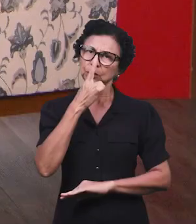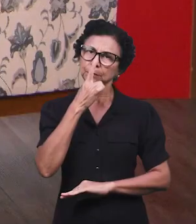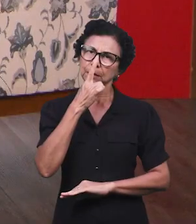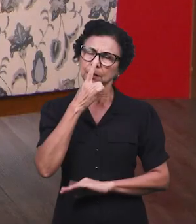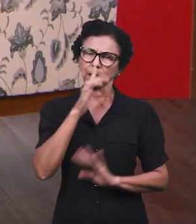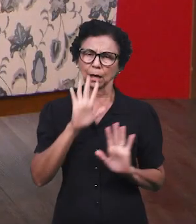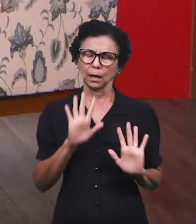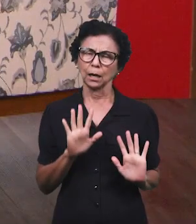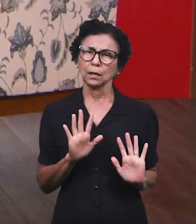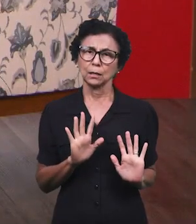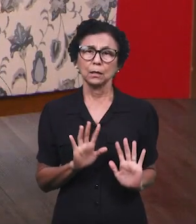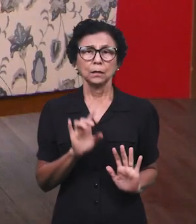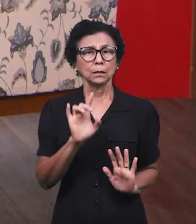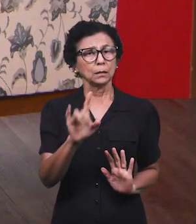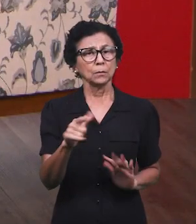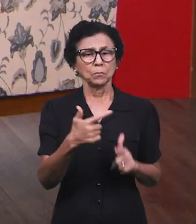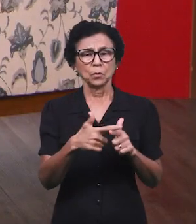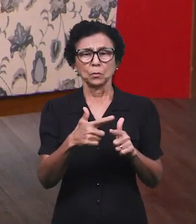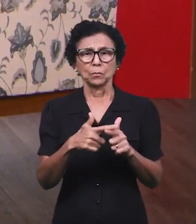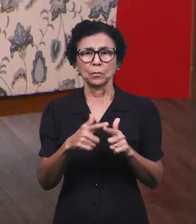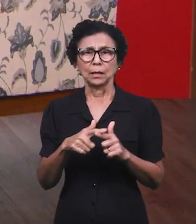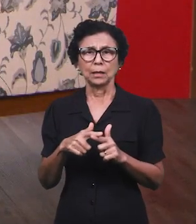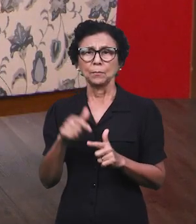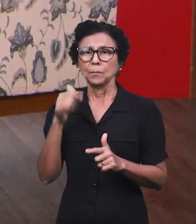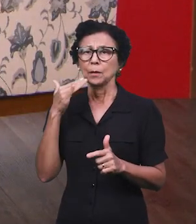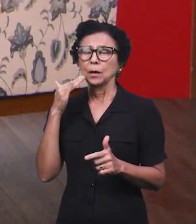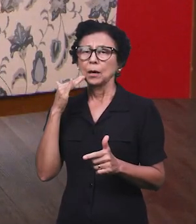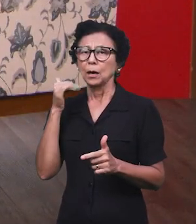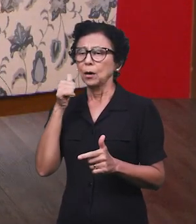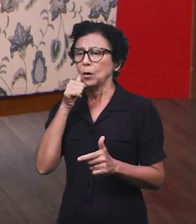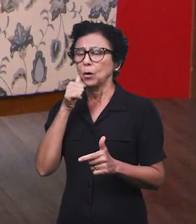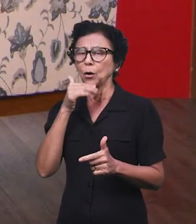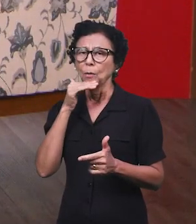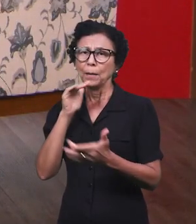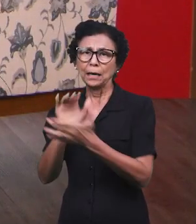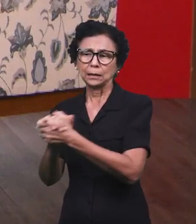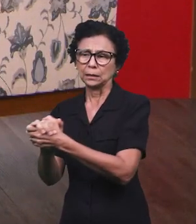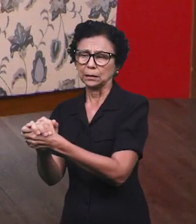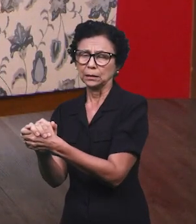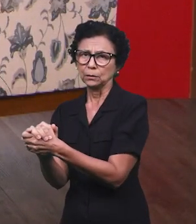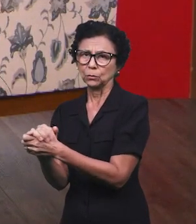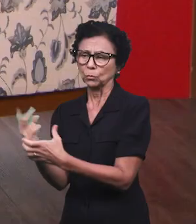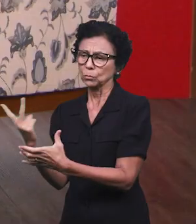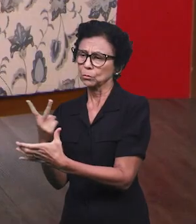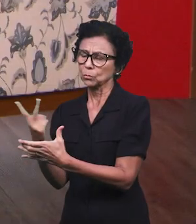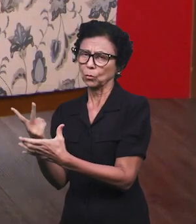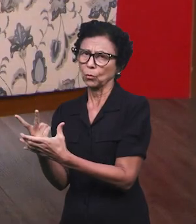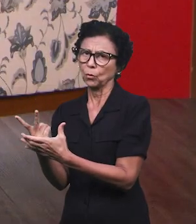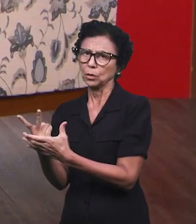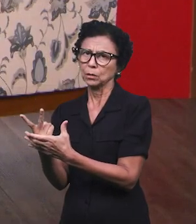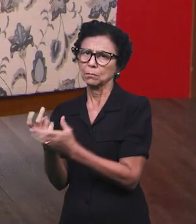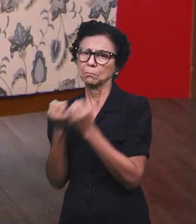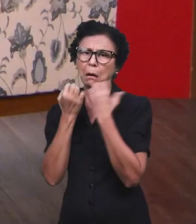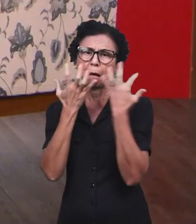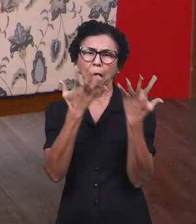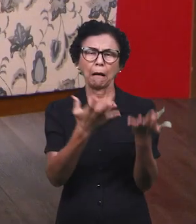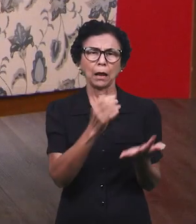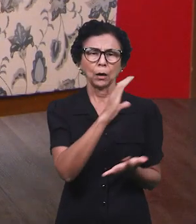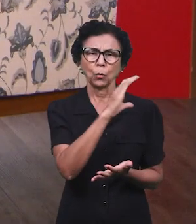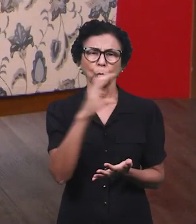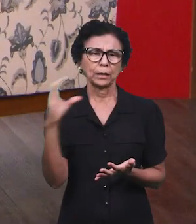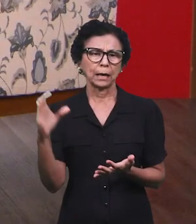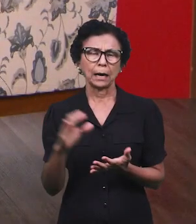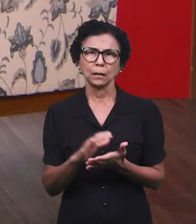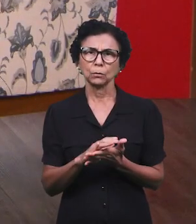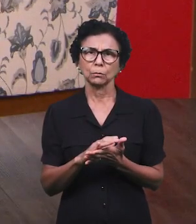sua esposa. Não vai levar para a sogra, não vai levar para o cunhado. Precisa de preservar a intimidade da família. O marido precisa de saber